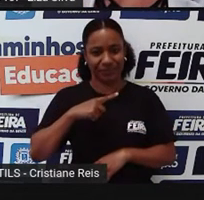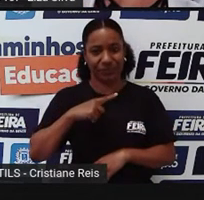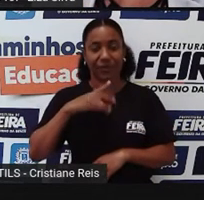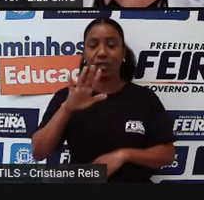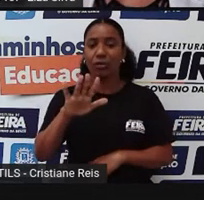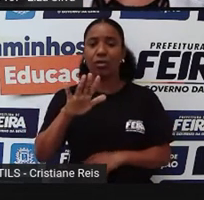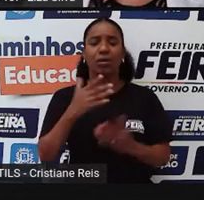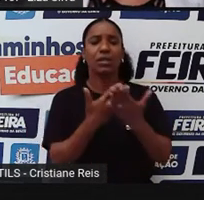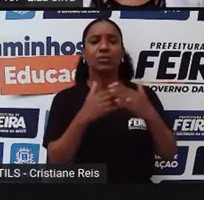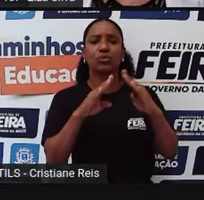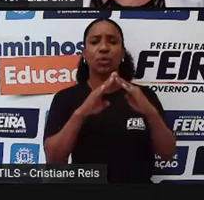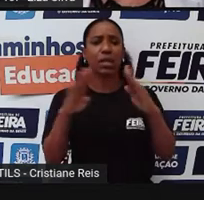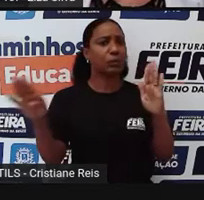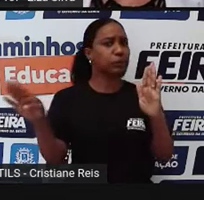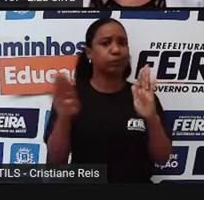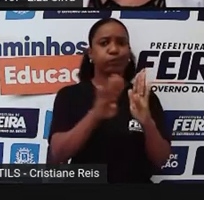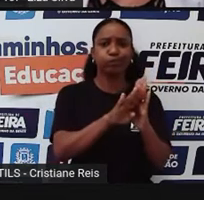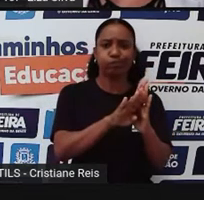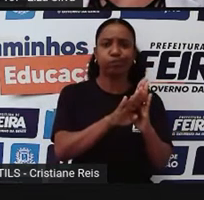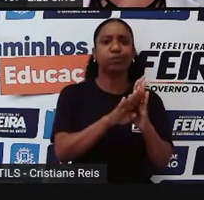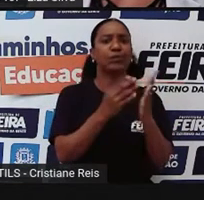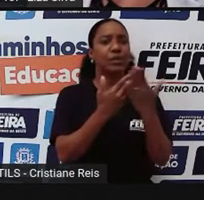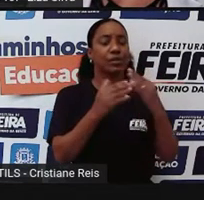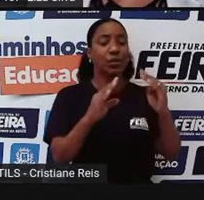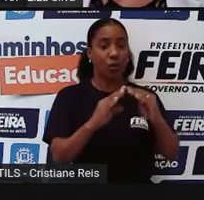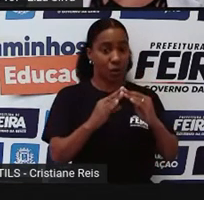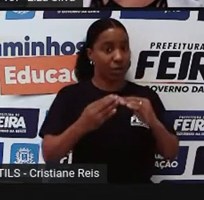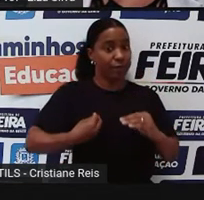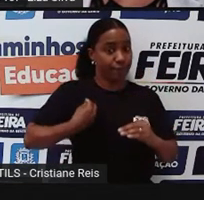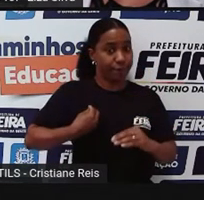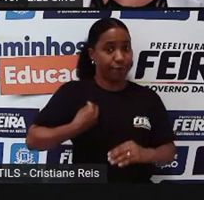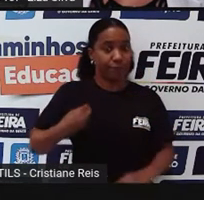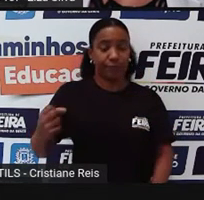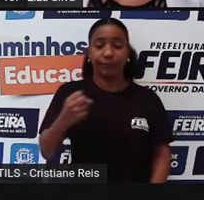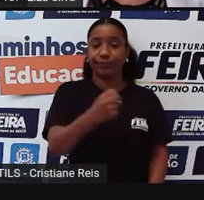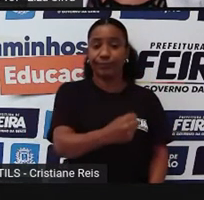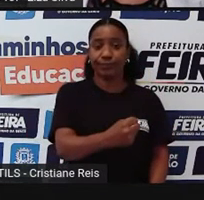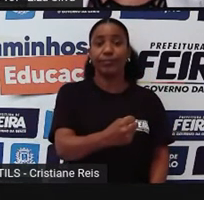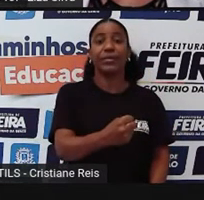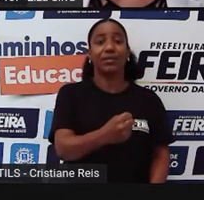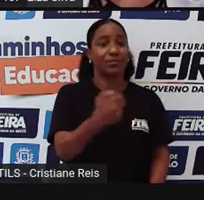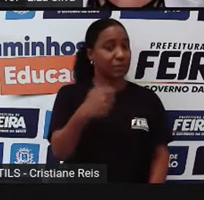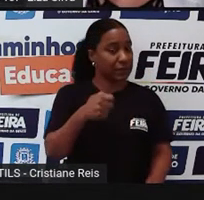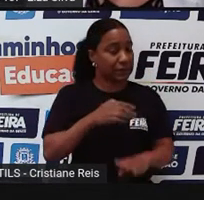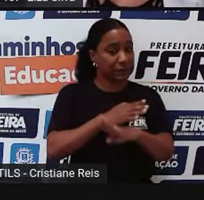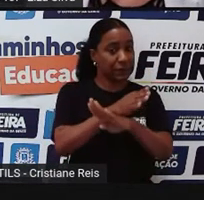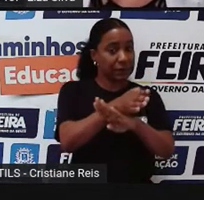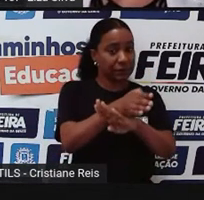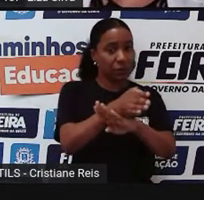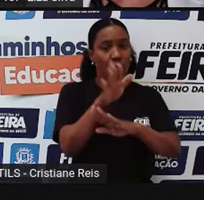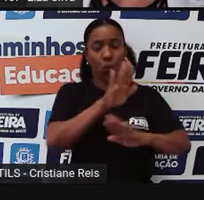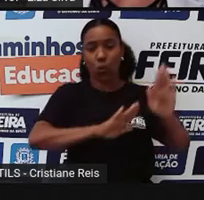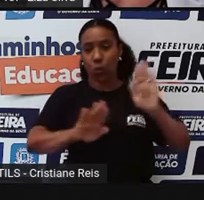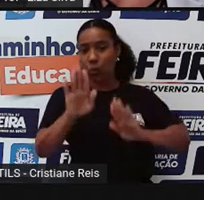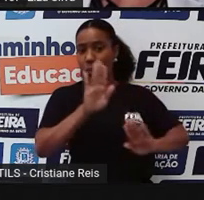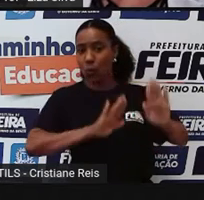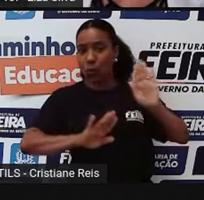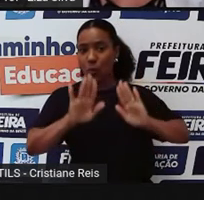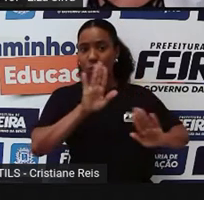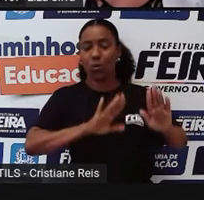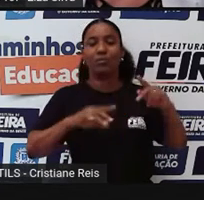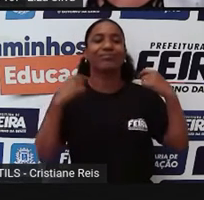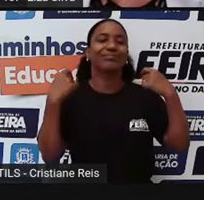na escola para ensino híbrido é importante que vocês tenham alguns querem alguns cuidados